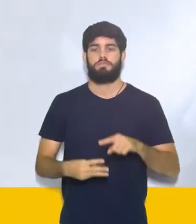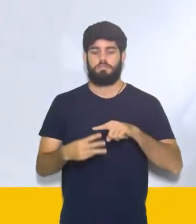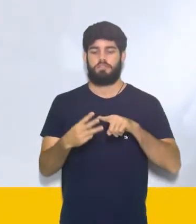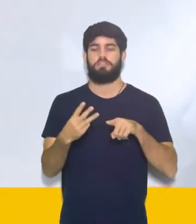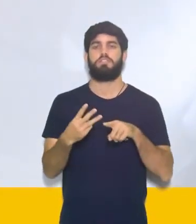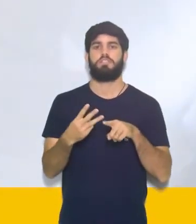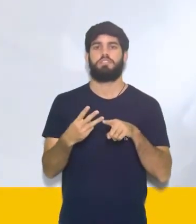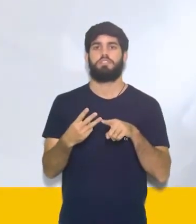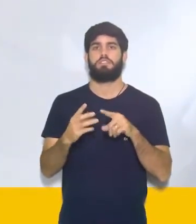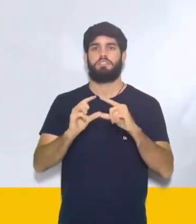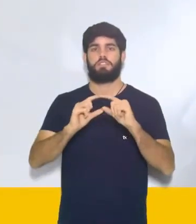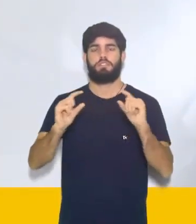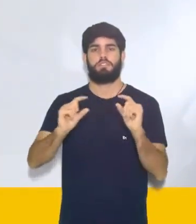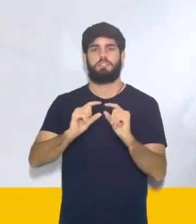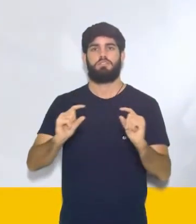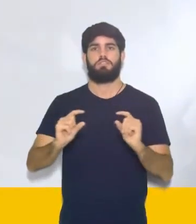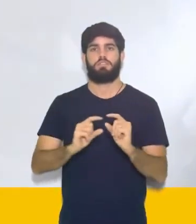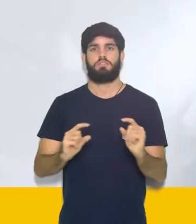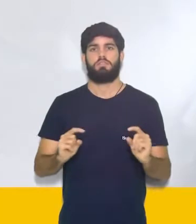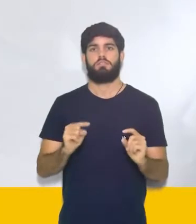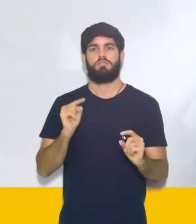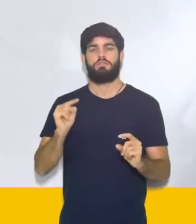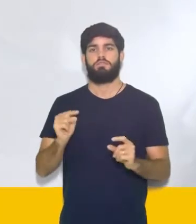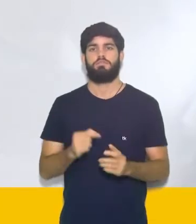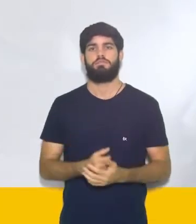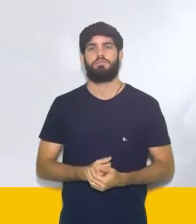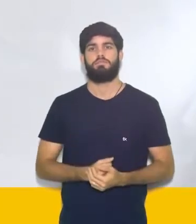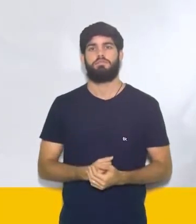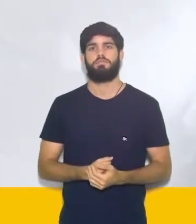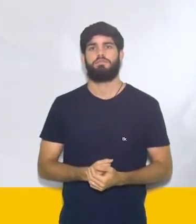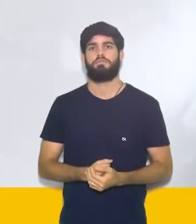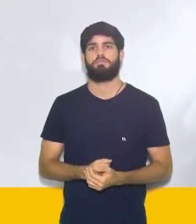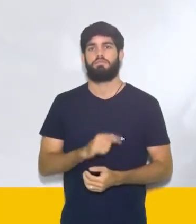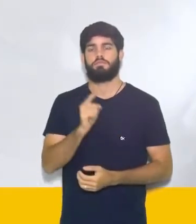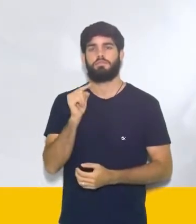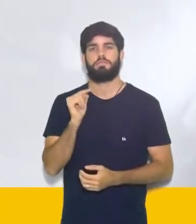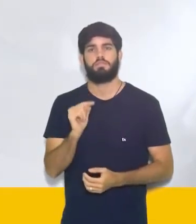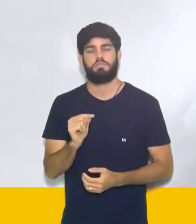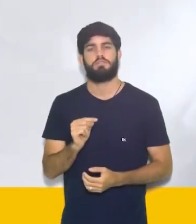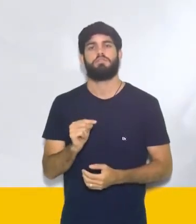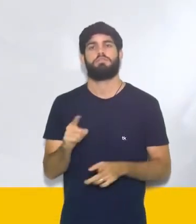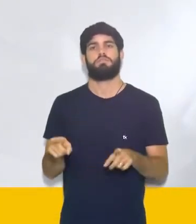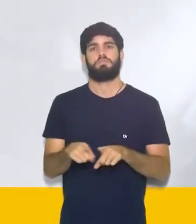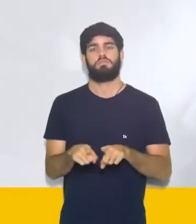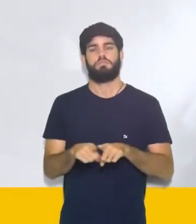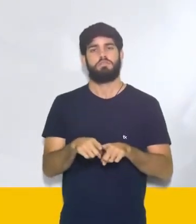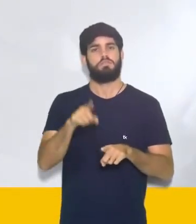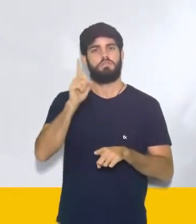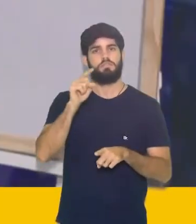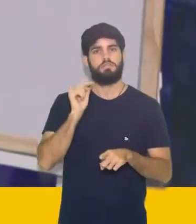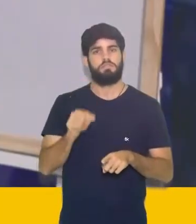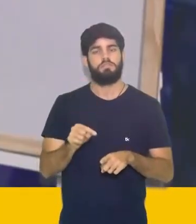Três períodos. Quem fecha? Ponto final. Interrogação e exclamação.